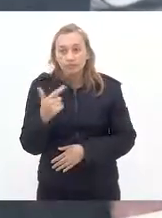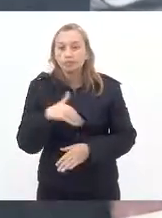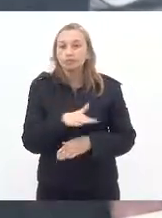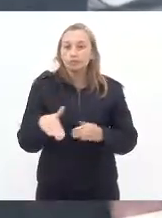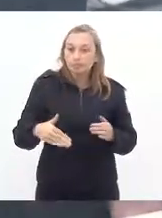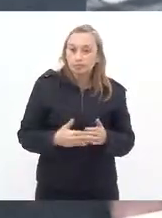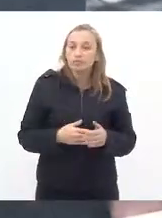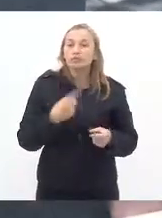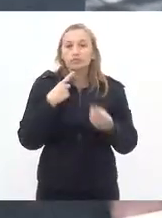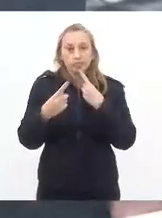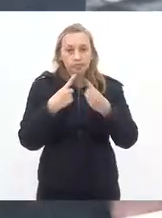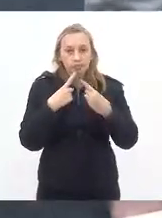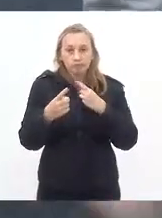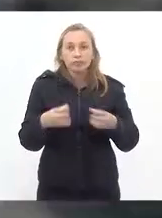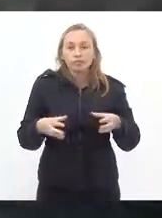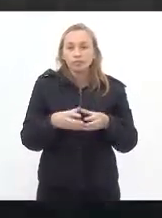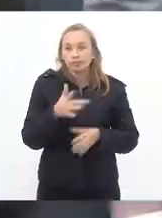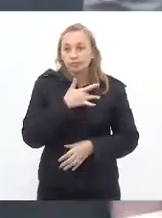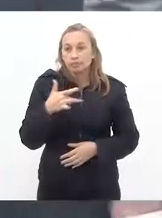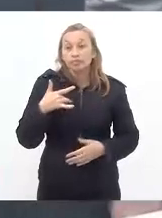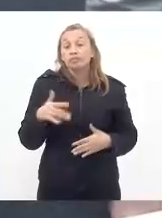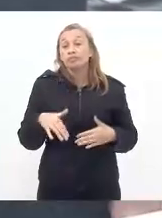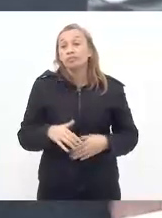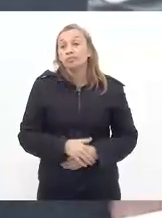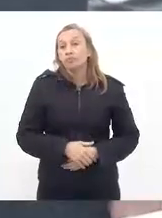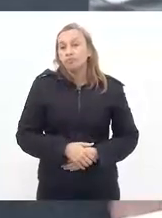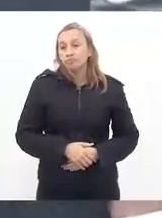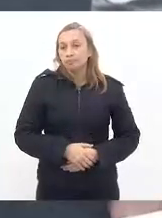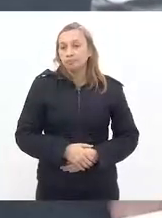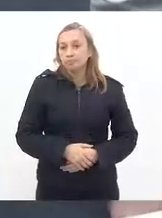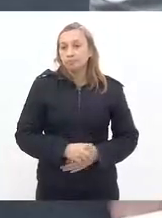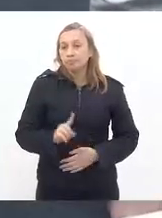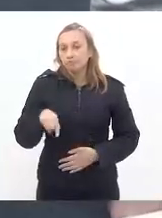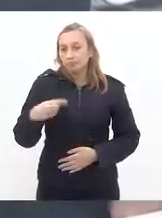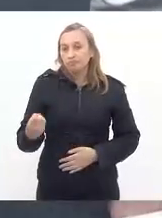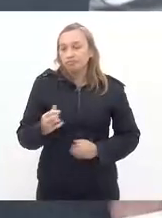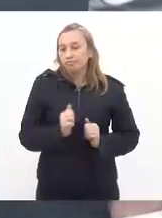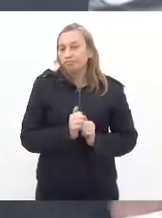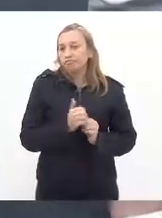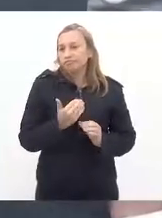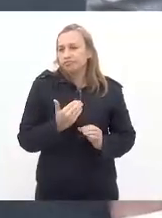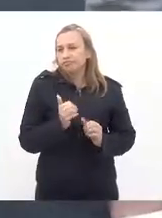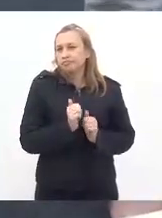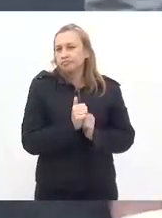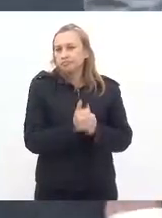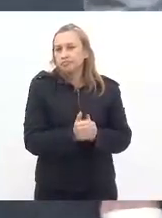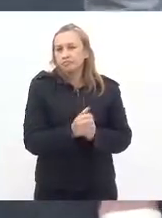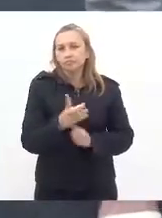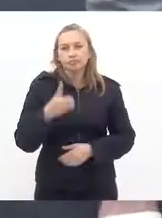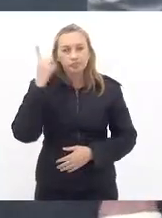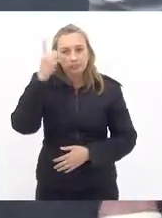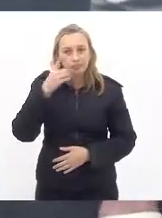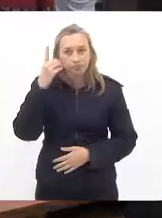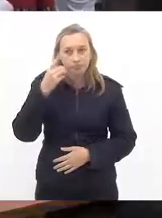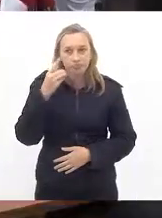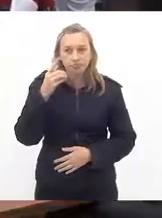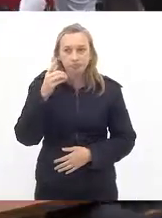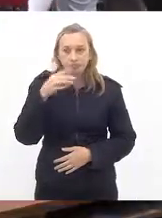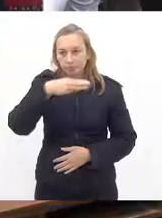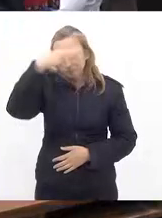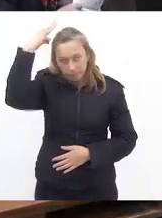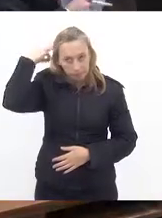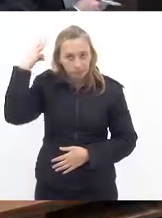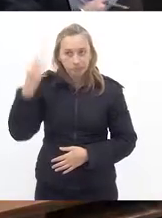titulares discutiram na comissão de saúde depois vai ver o encaminhamento do deputado Márcio